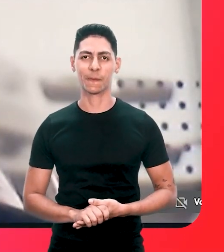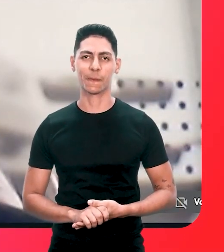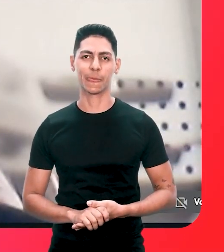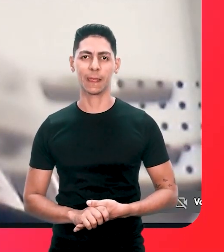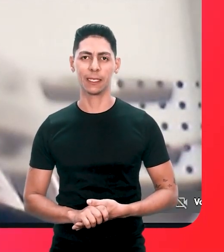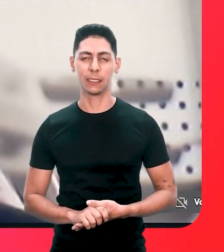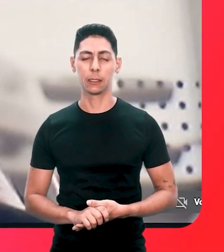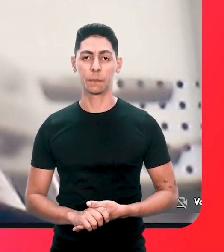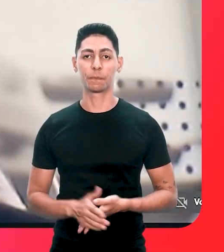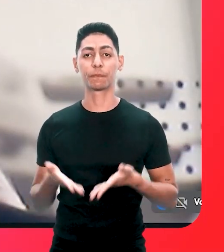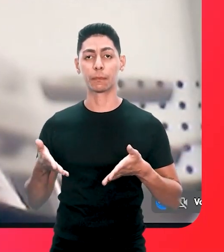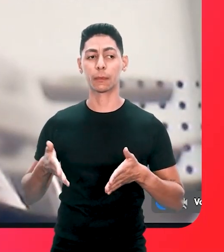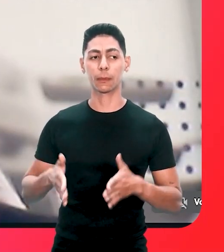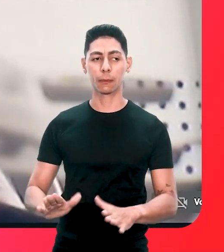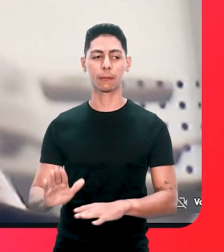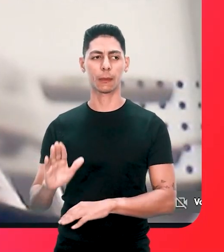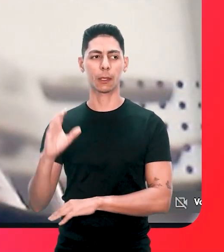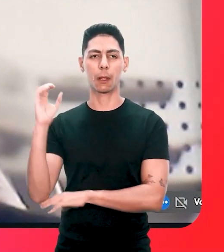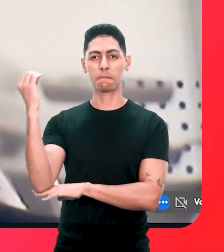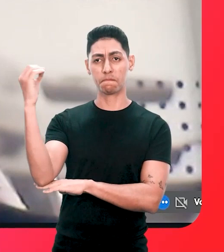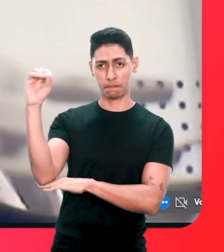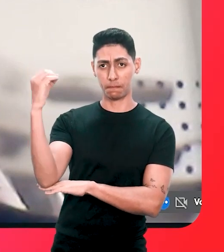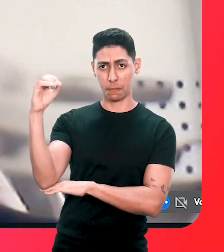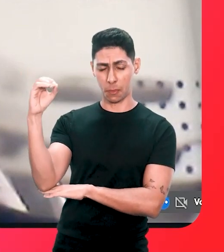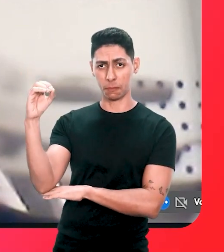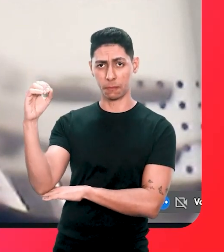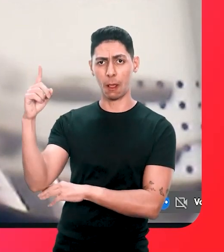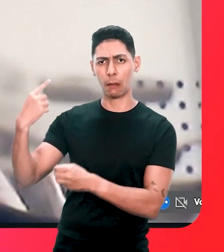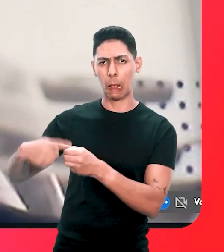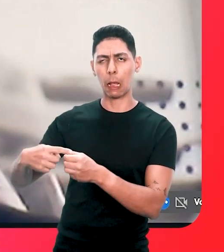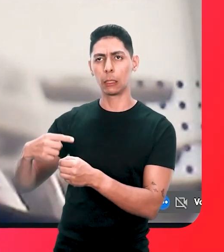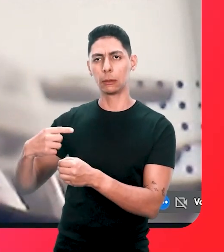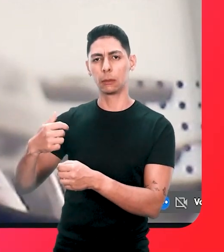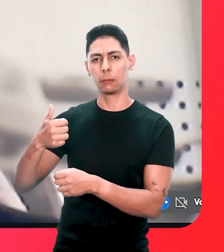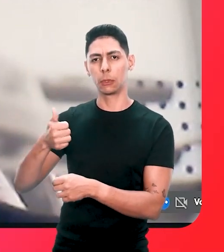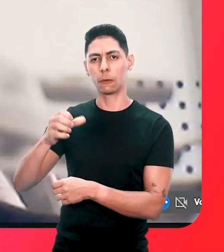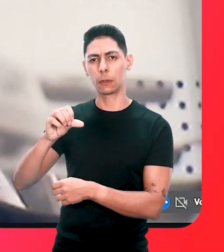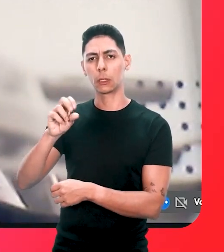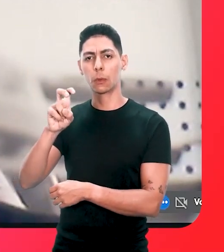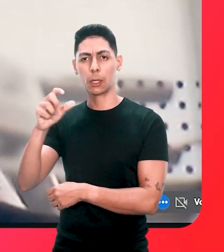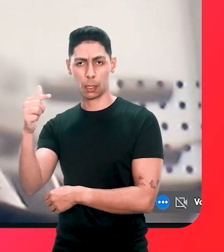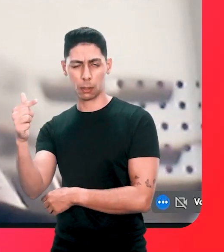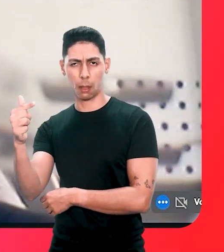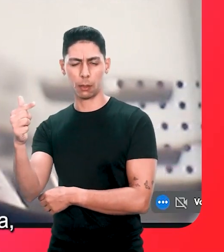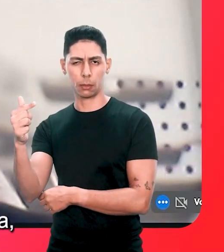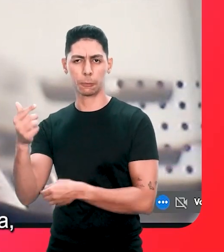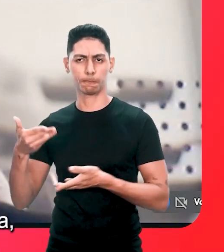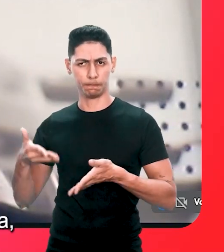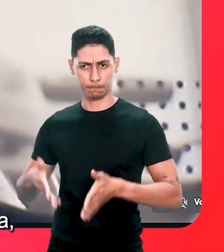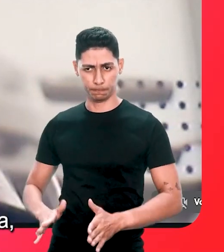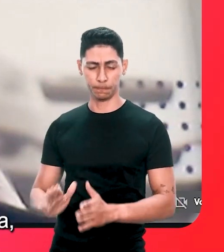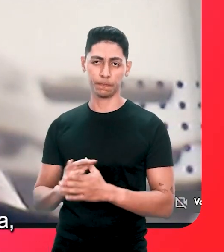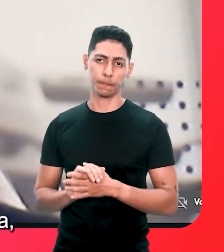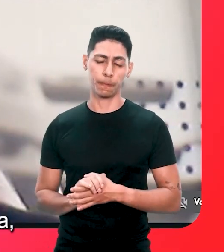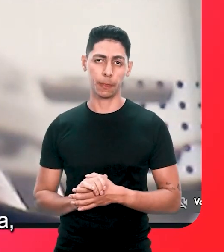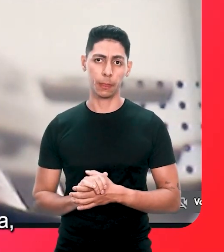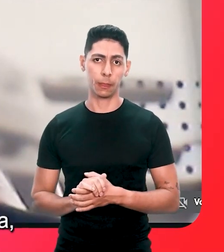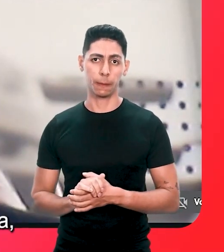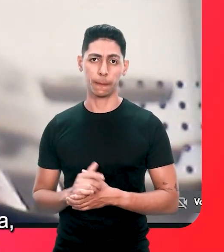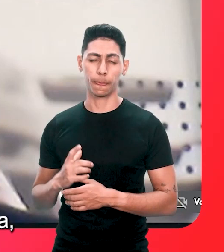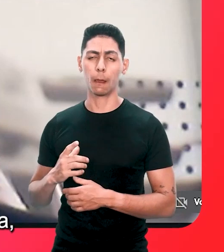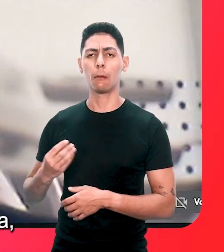nasci em Porto Alegre em 57, né? Morava num